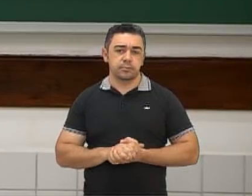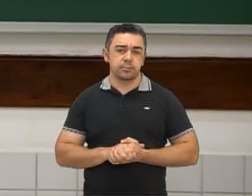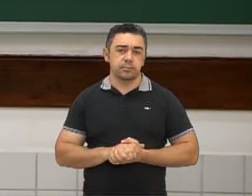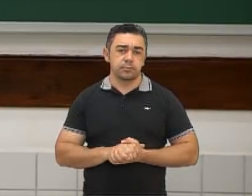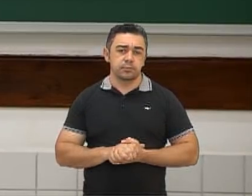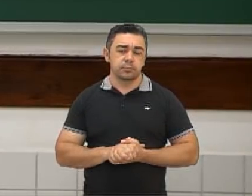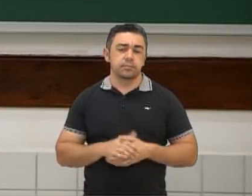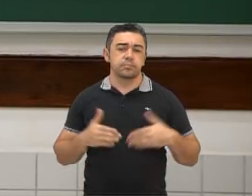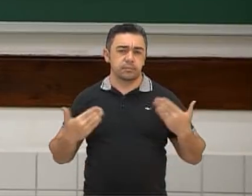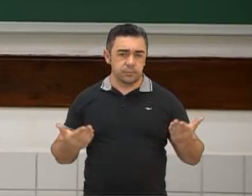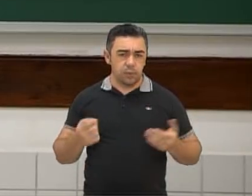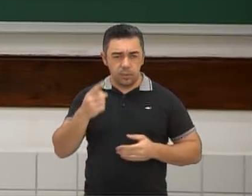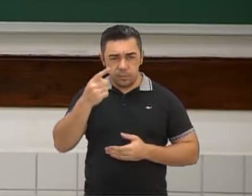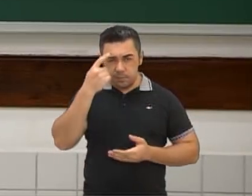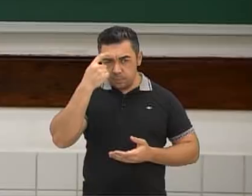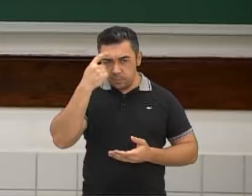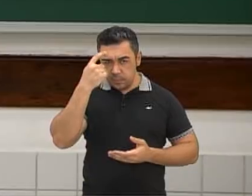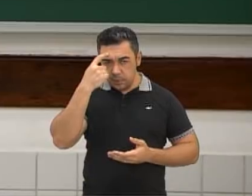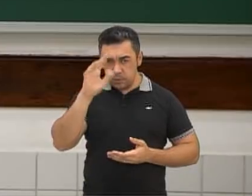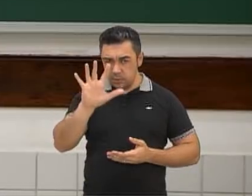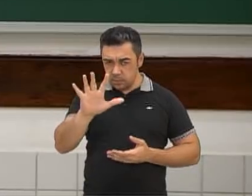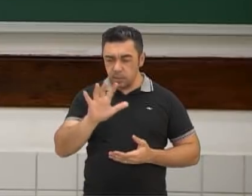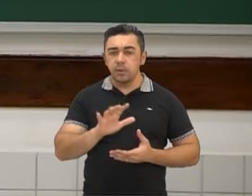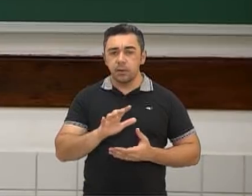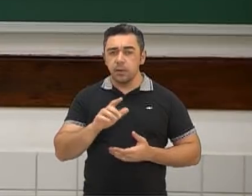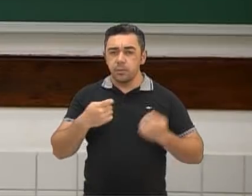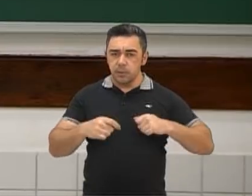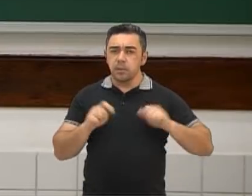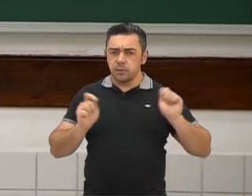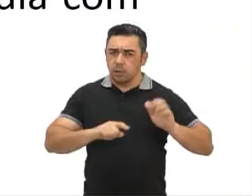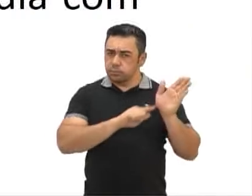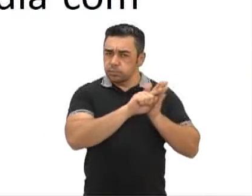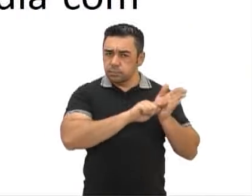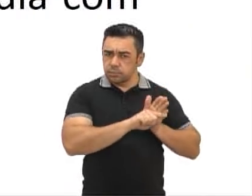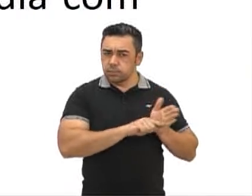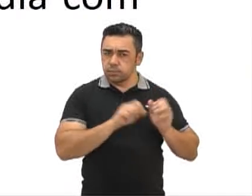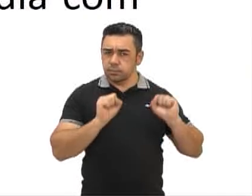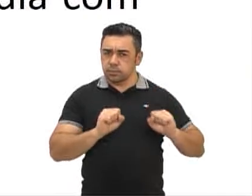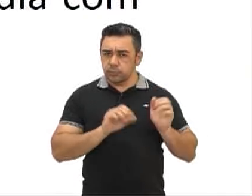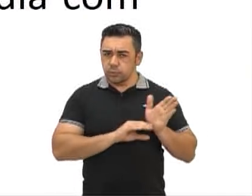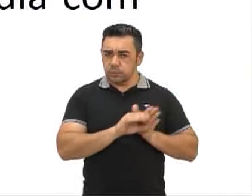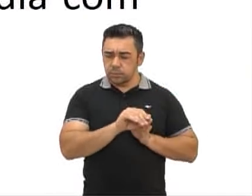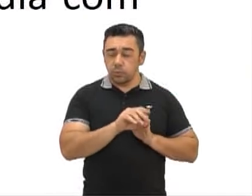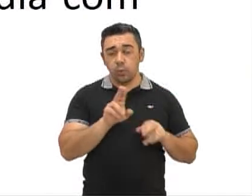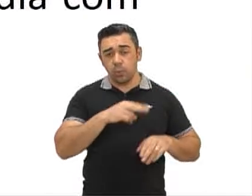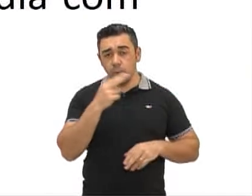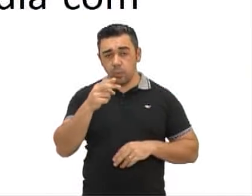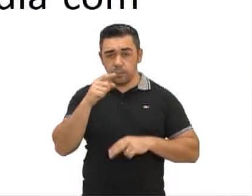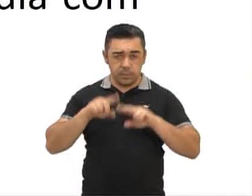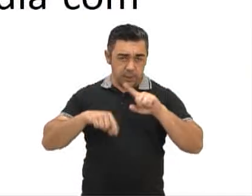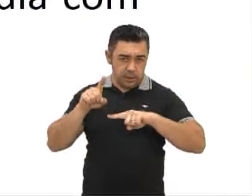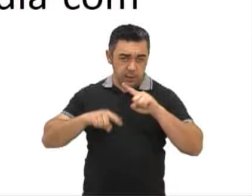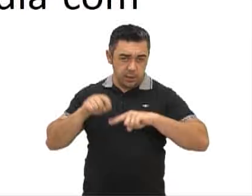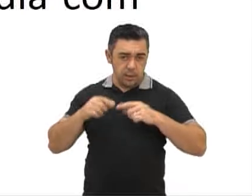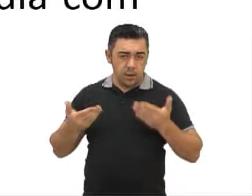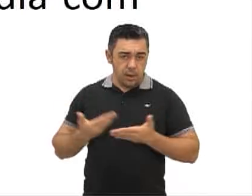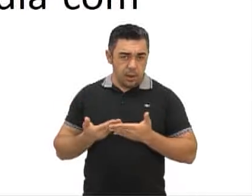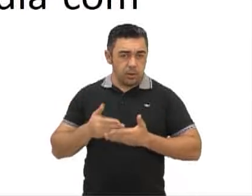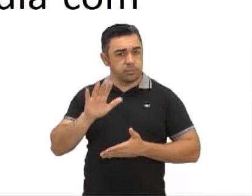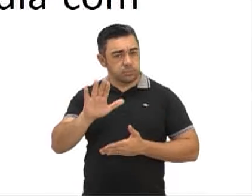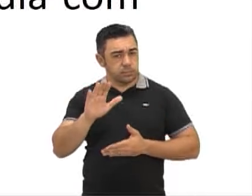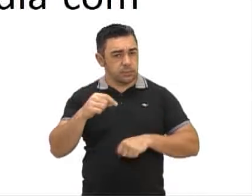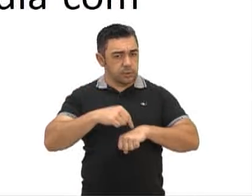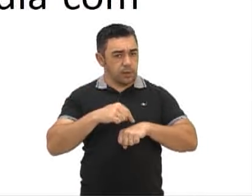competitiva. Então, pense um pouquinho aí, se precisar, pode fazer uma pesquisa no Google ou no material da nossa aula e daqui